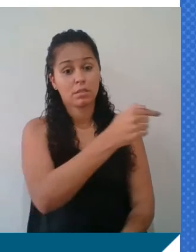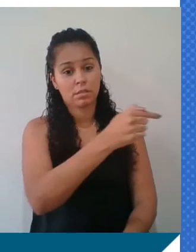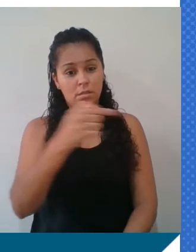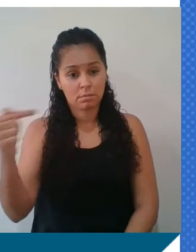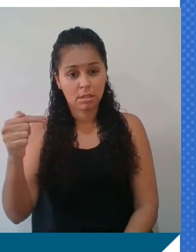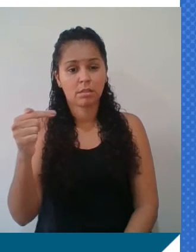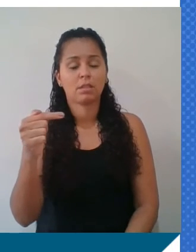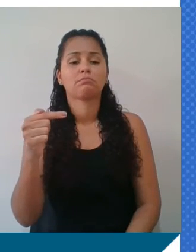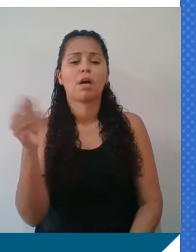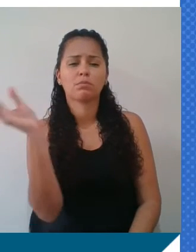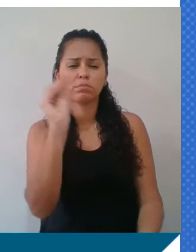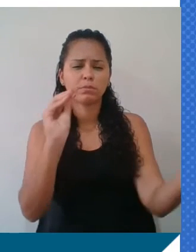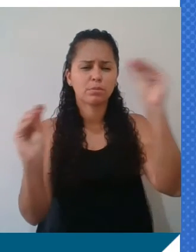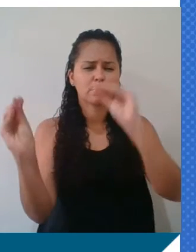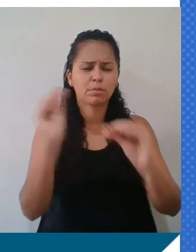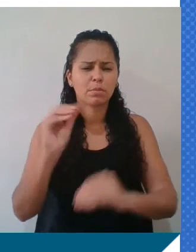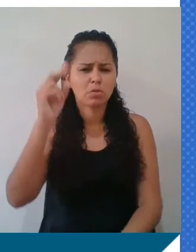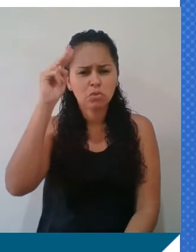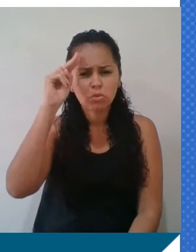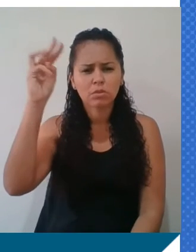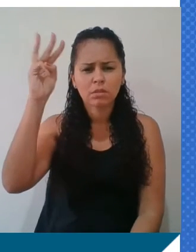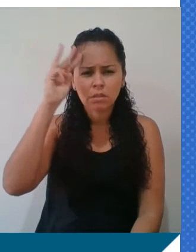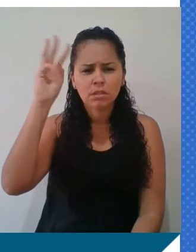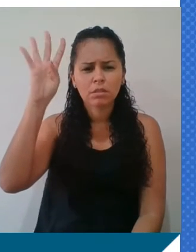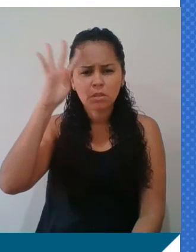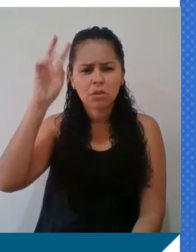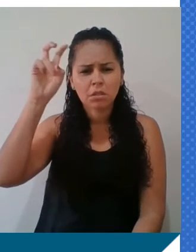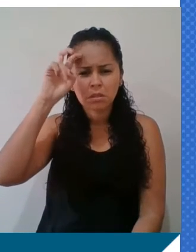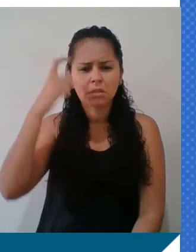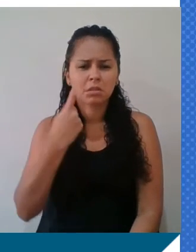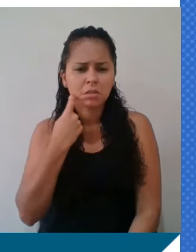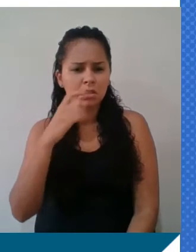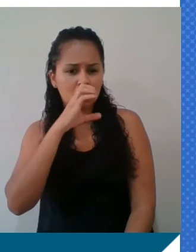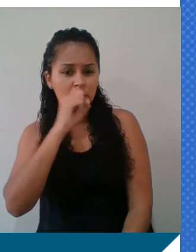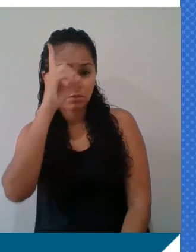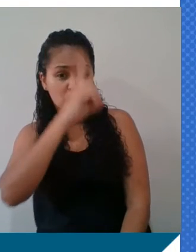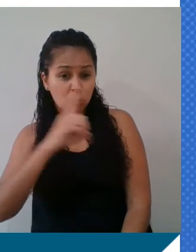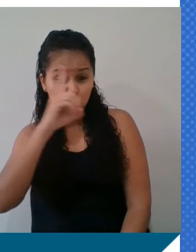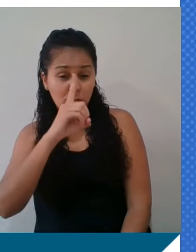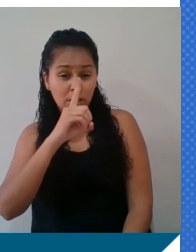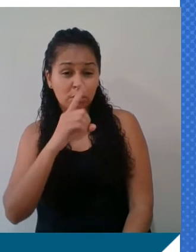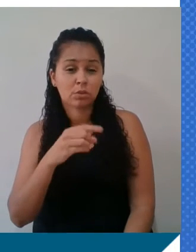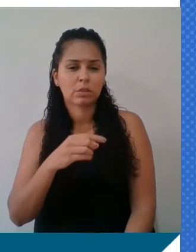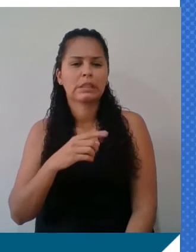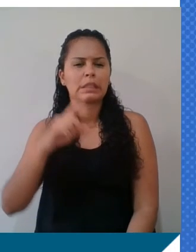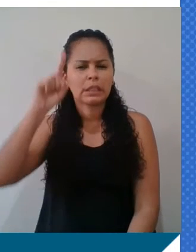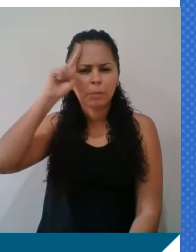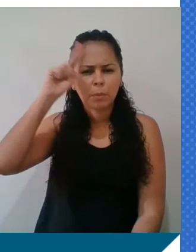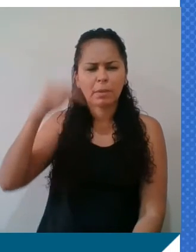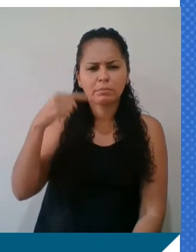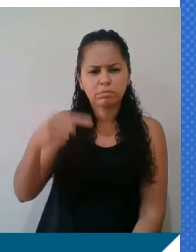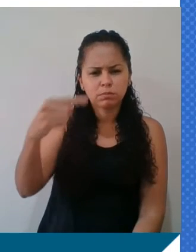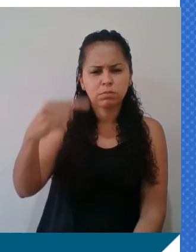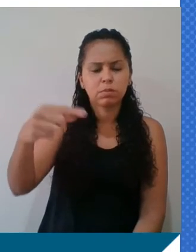semanal, onde você vai botar lá segunda, terça, quarta, quinta, sexta, sábado e domingo. Vai colocar tudo que tem na sua